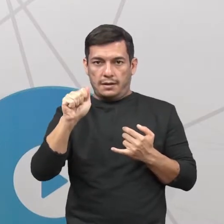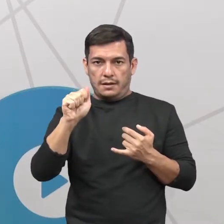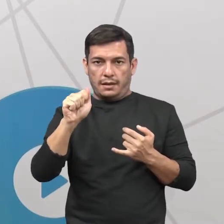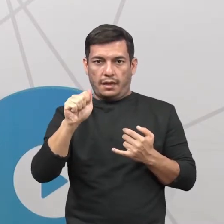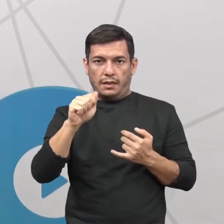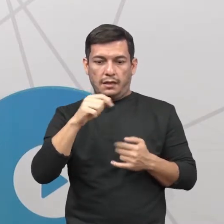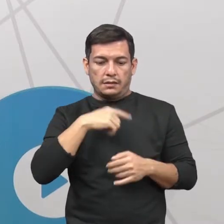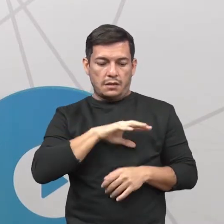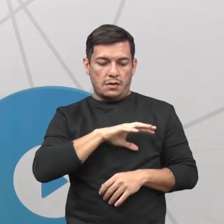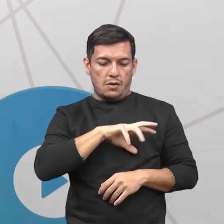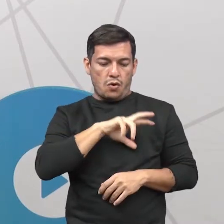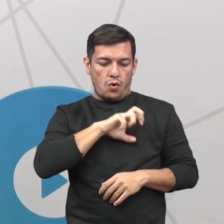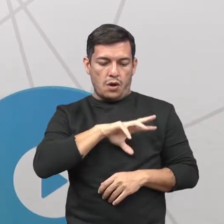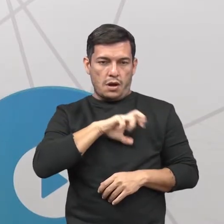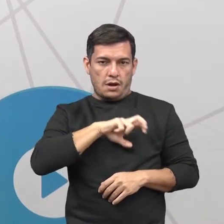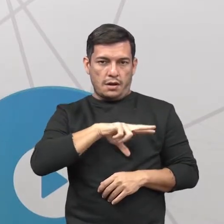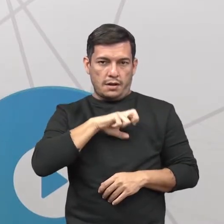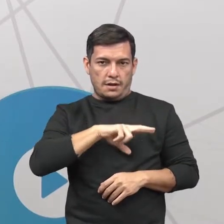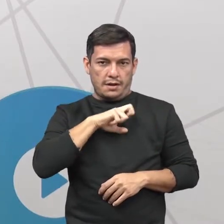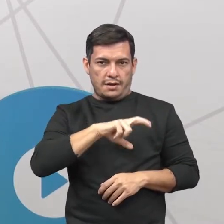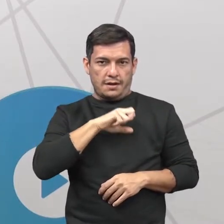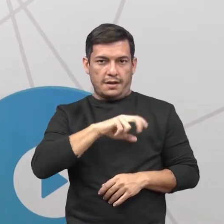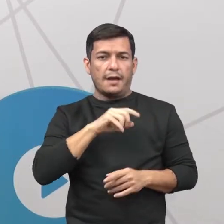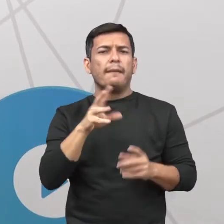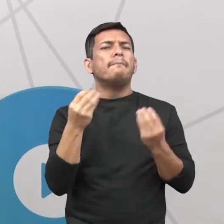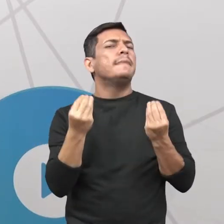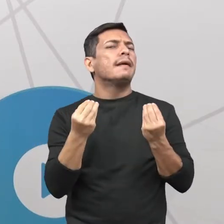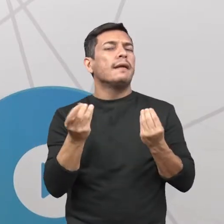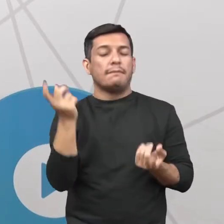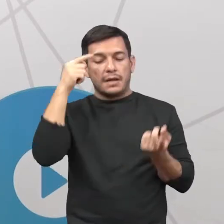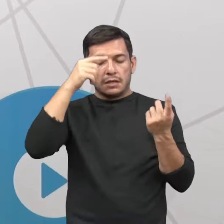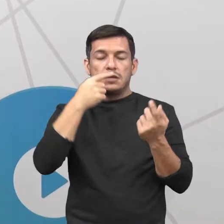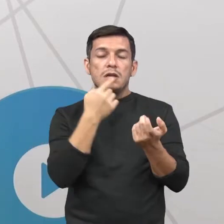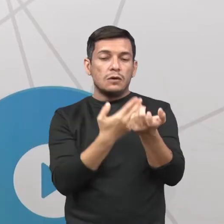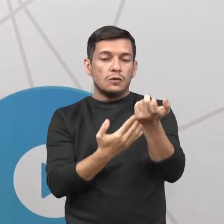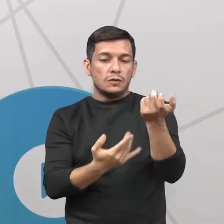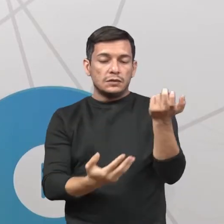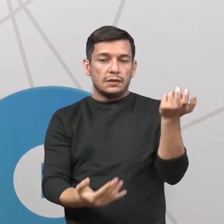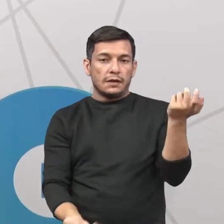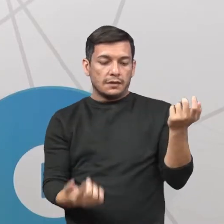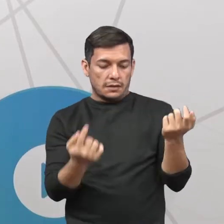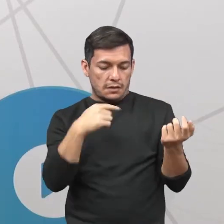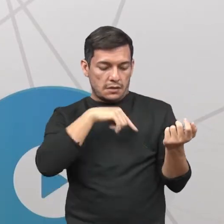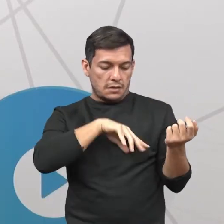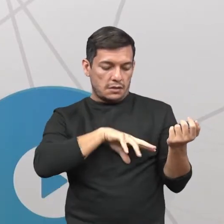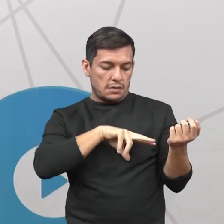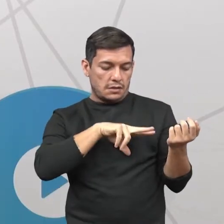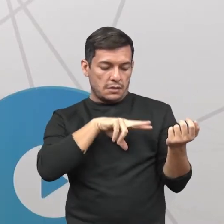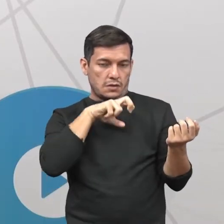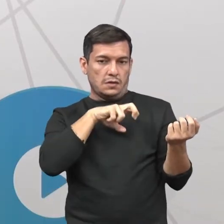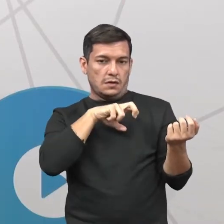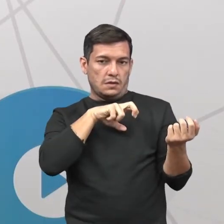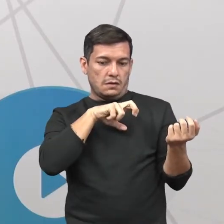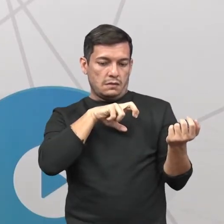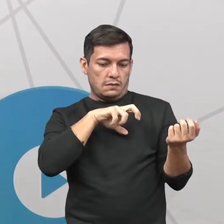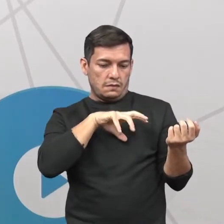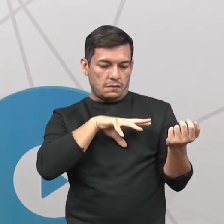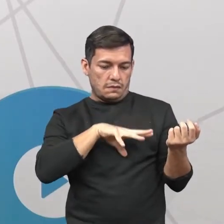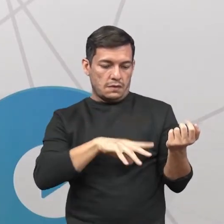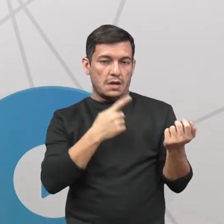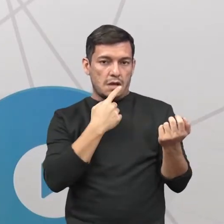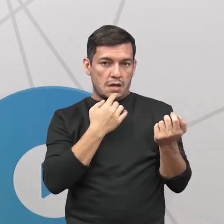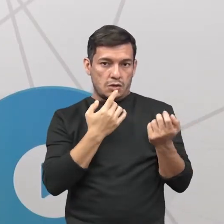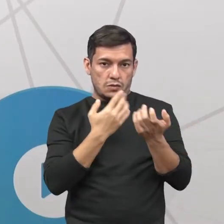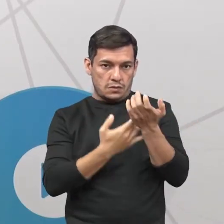fica contraindo para que o sangue entre quando ele relaxa e quando ele contrai, o sangue seja expelido